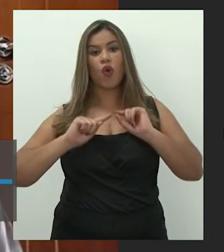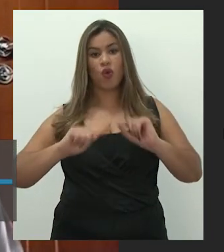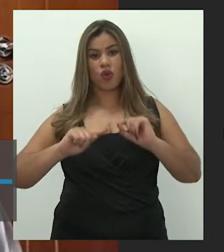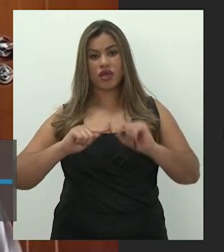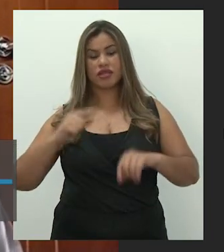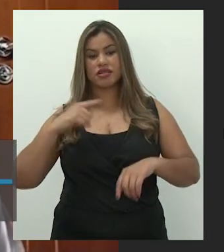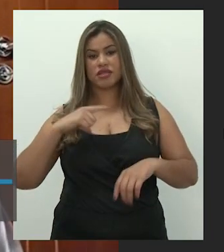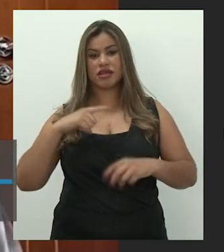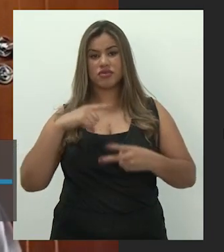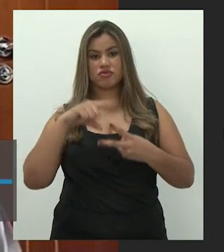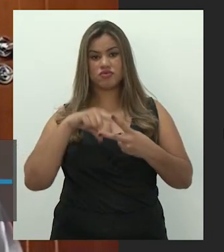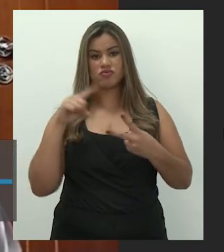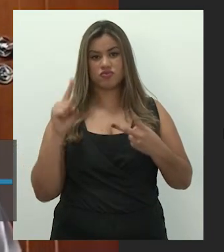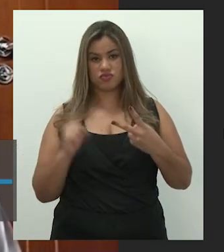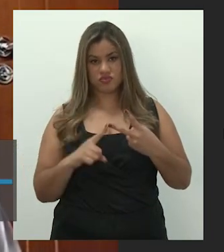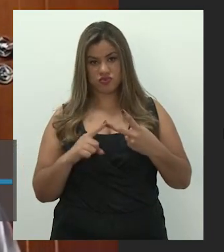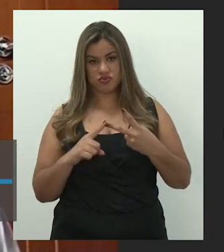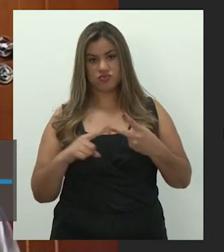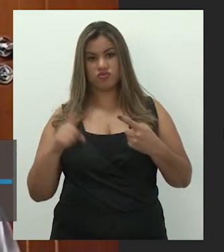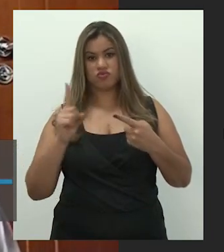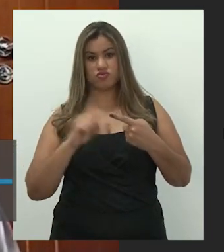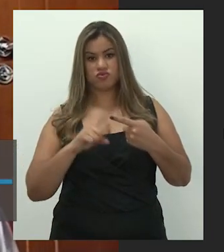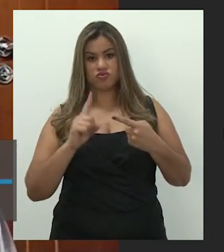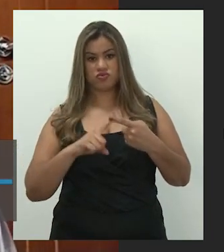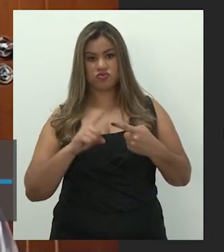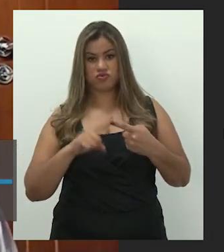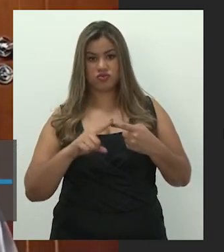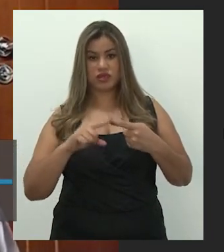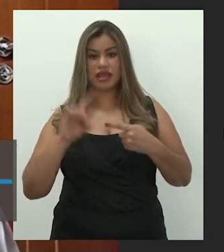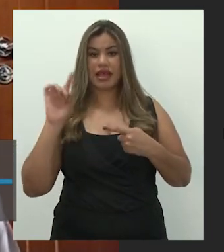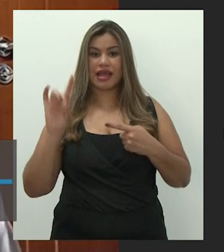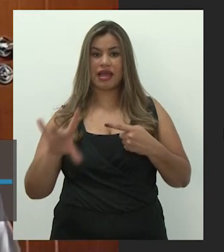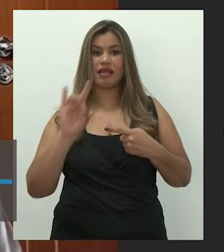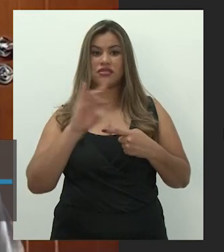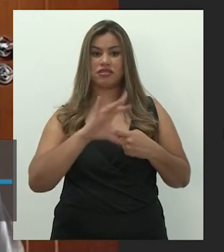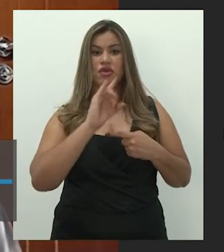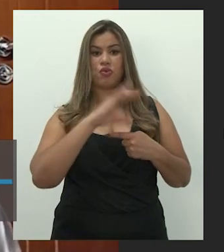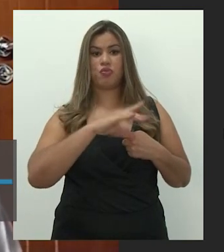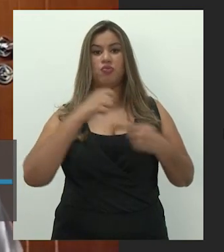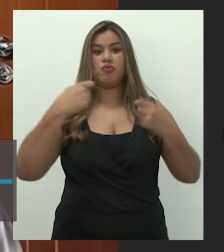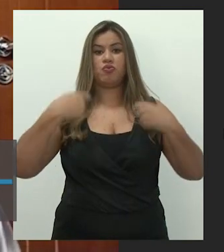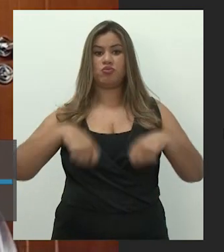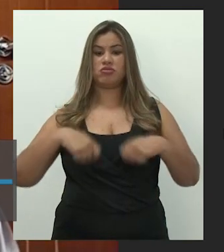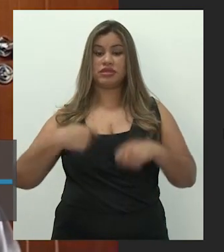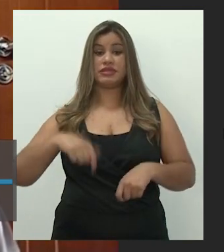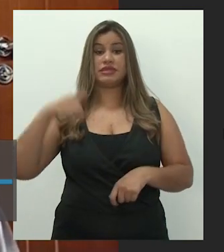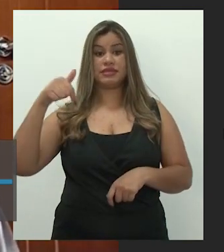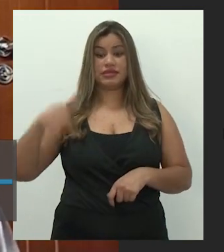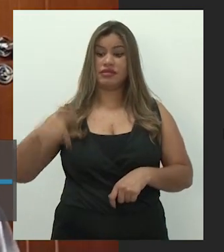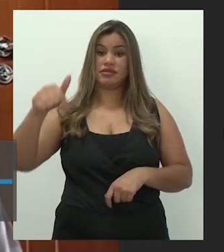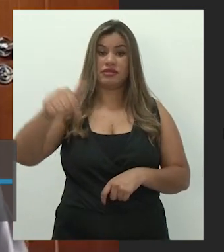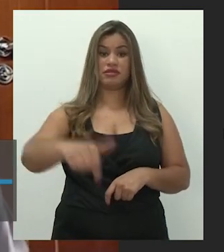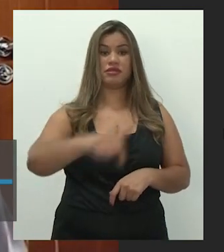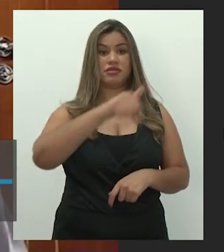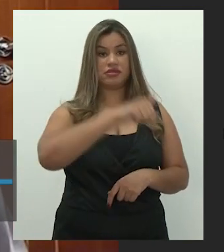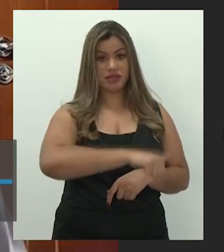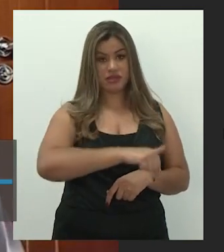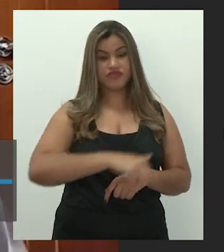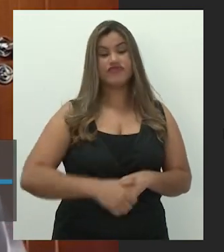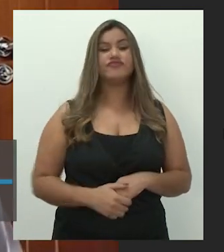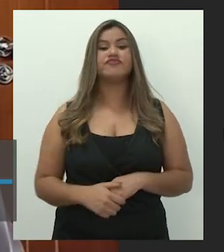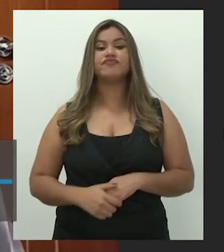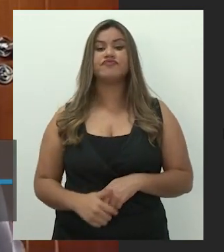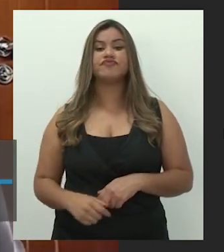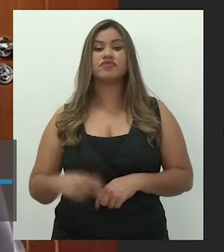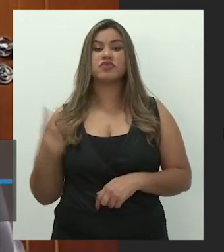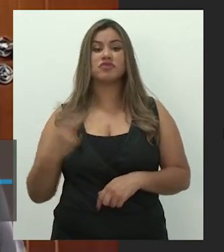duas vertentes aí. Uma que fala no próprio enunciado que cada uma tem que ficar com 7 latas, tá? E a segunda